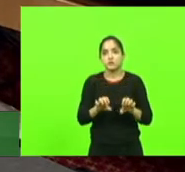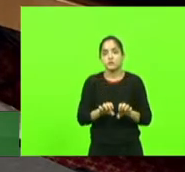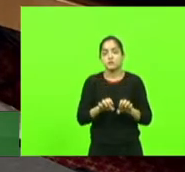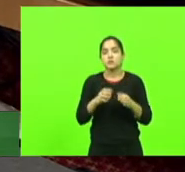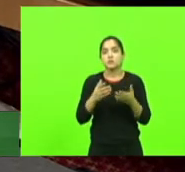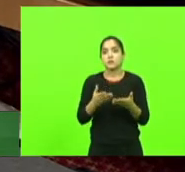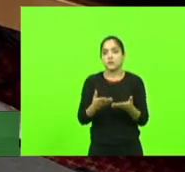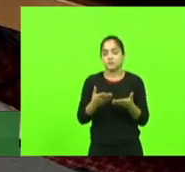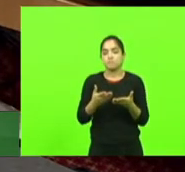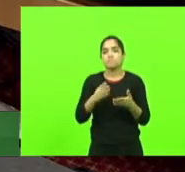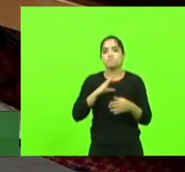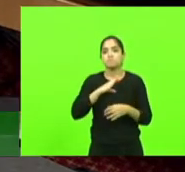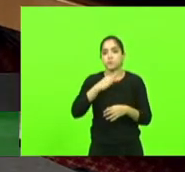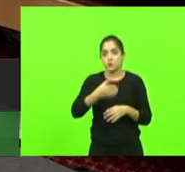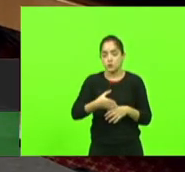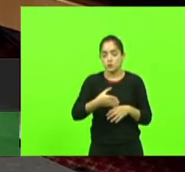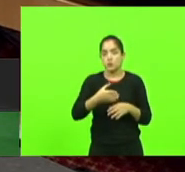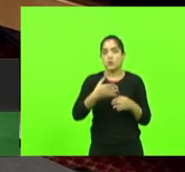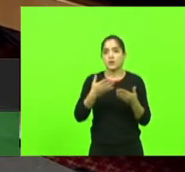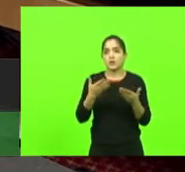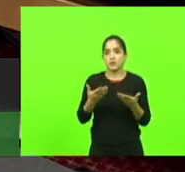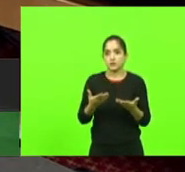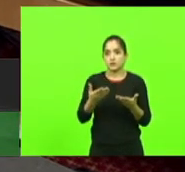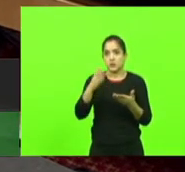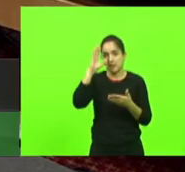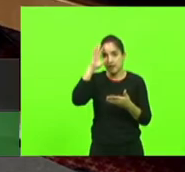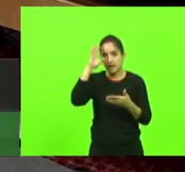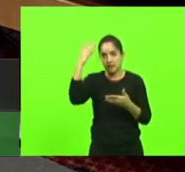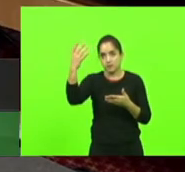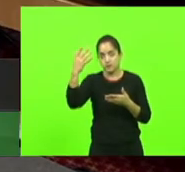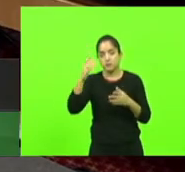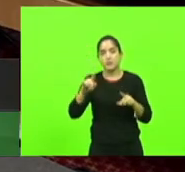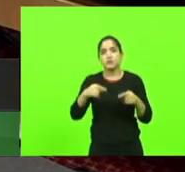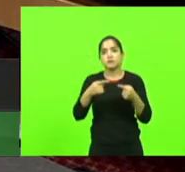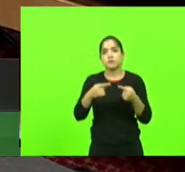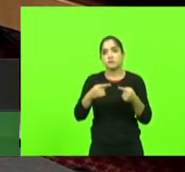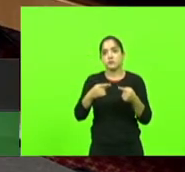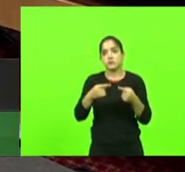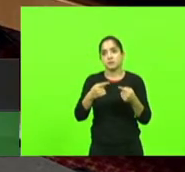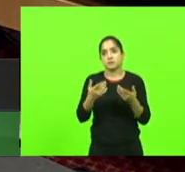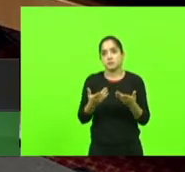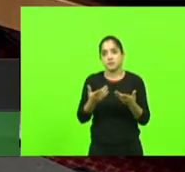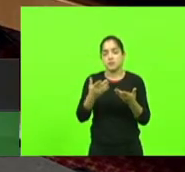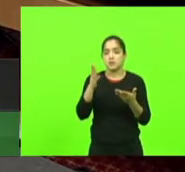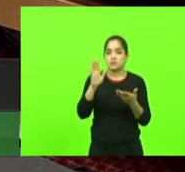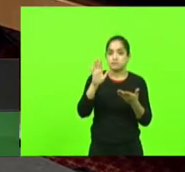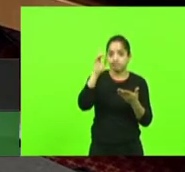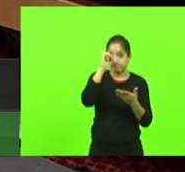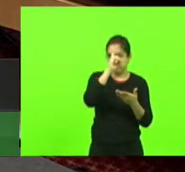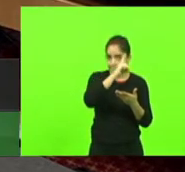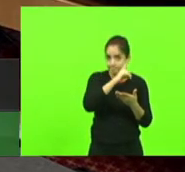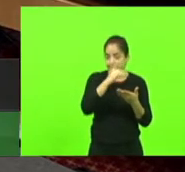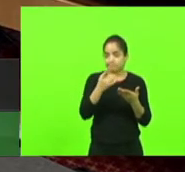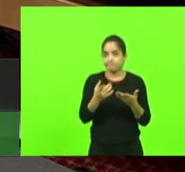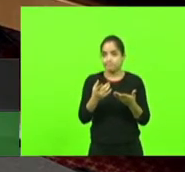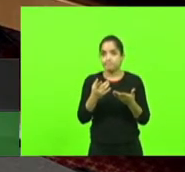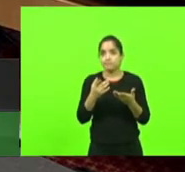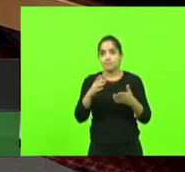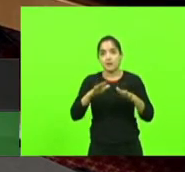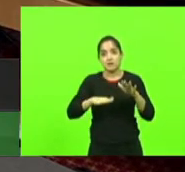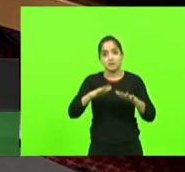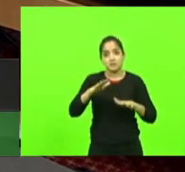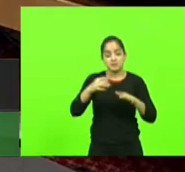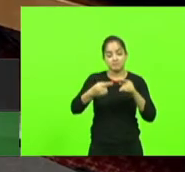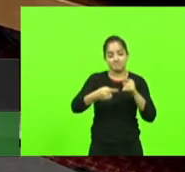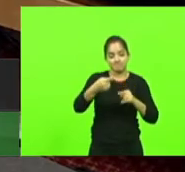maneira corajosa resolveram enfrentar esse problema. Com dificuldades, às vezes criadas até por questões